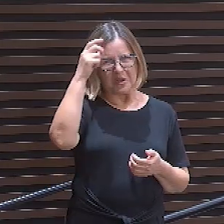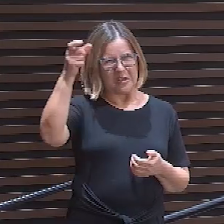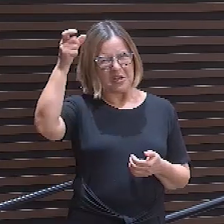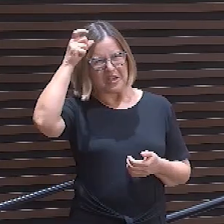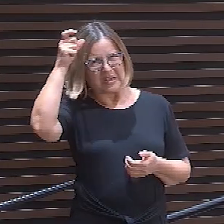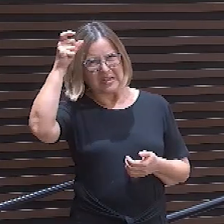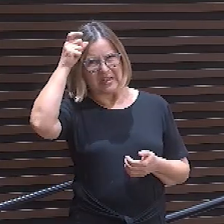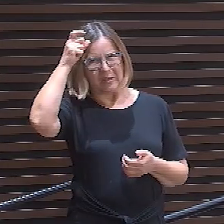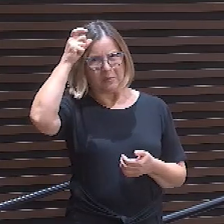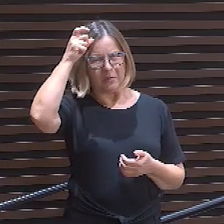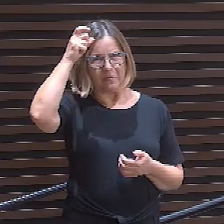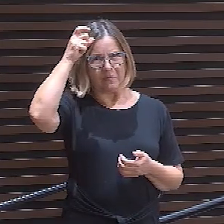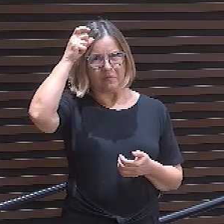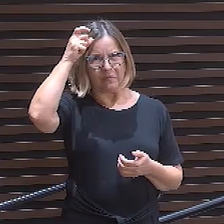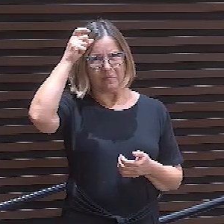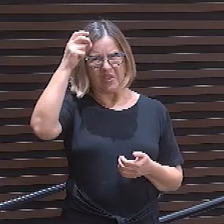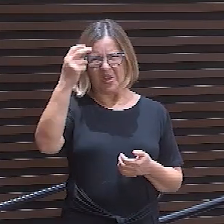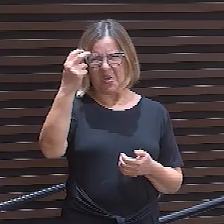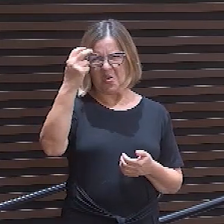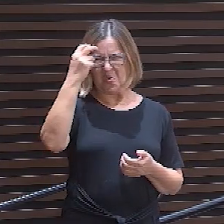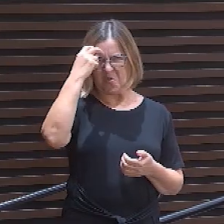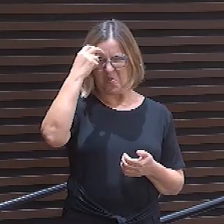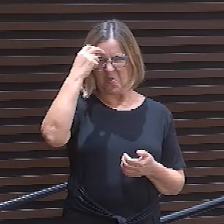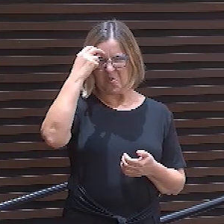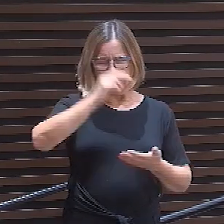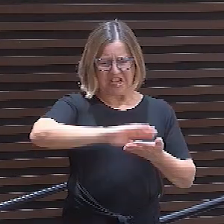essa cultura da destruição